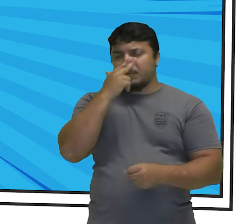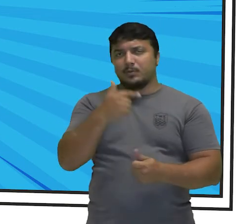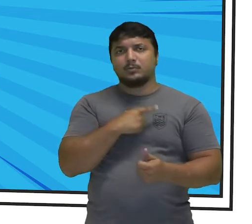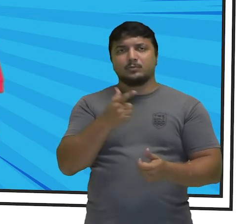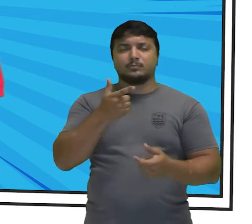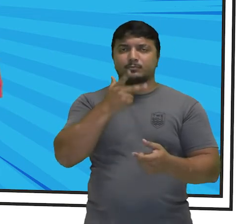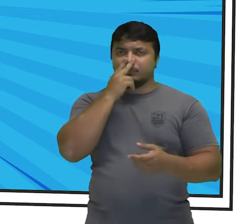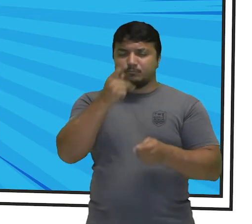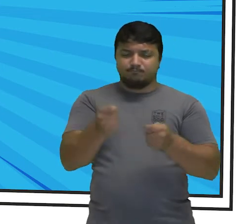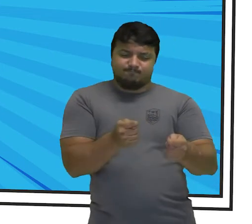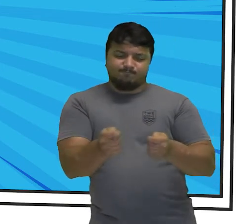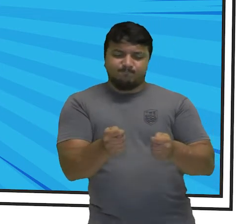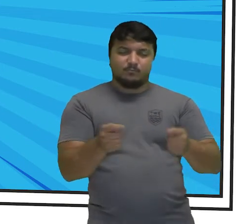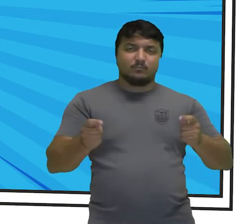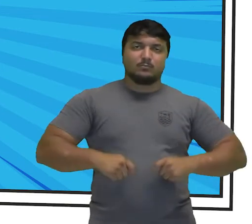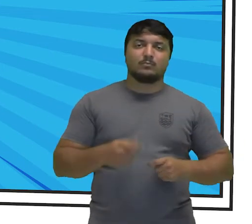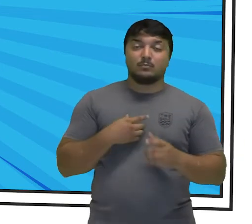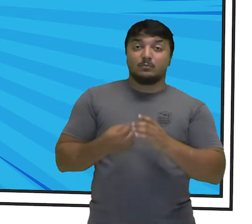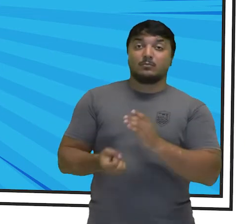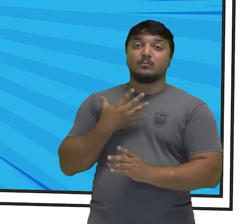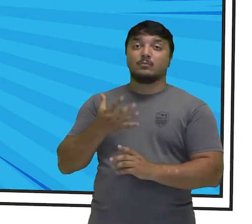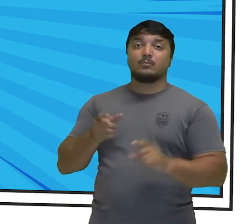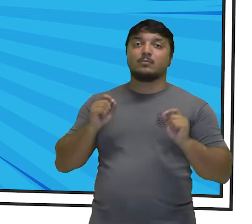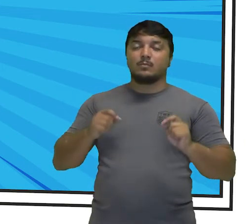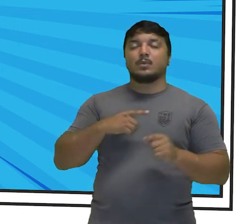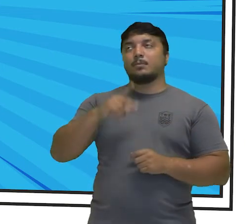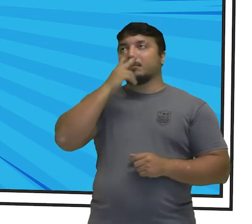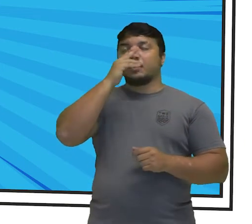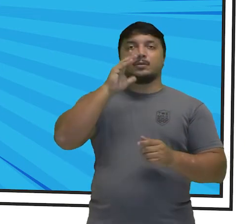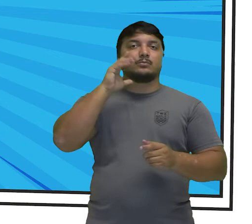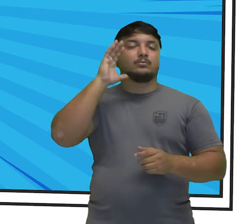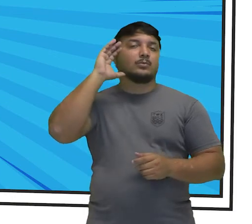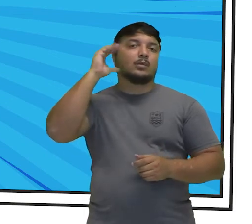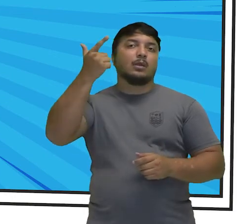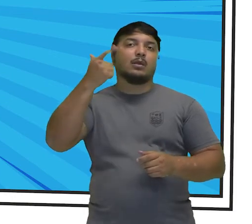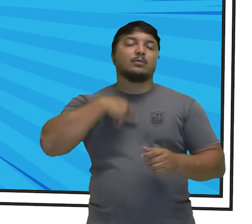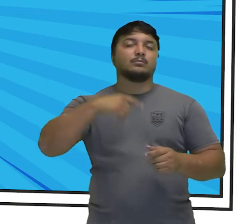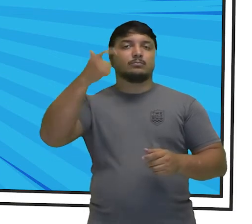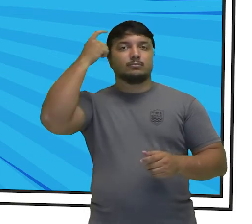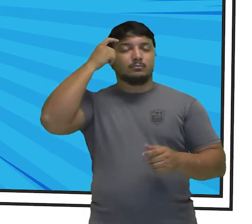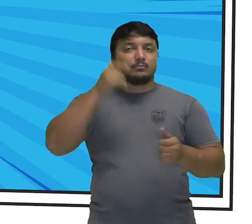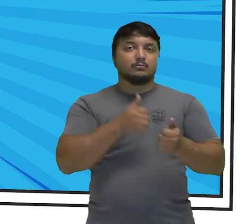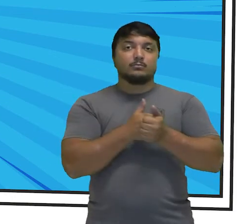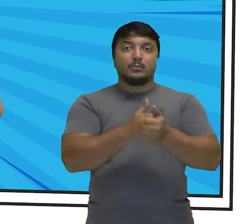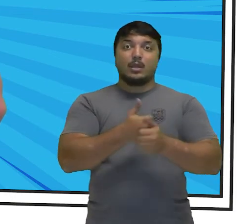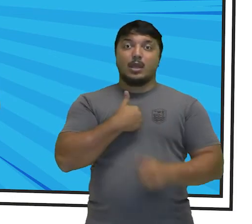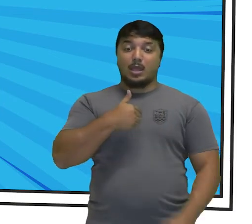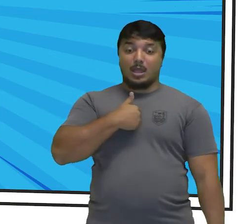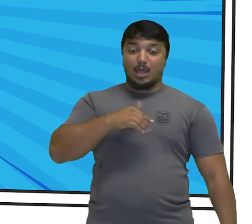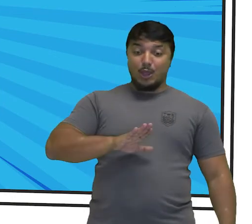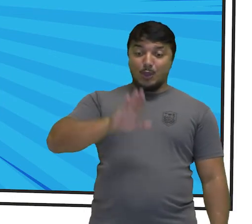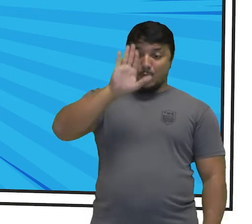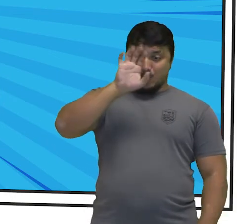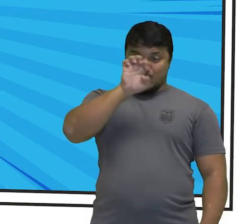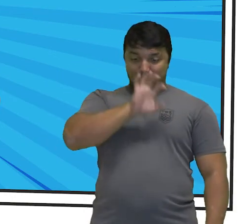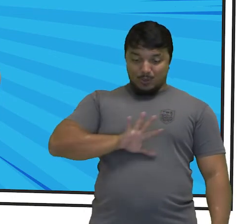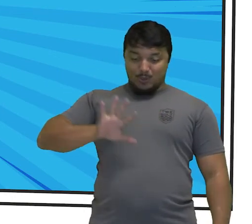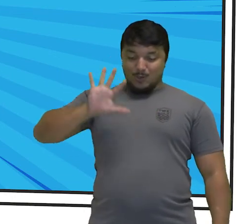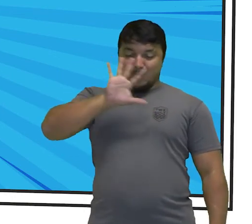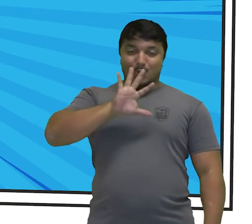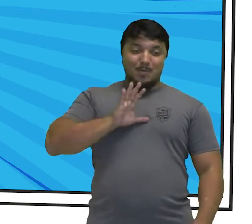nessas manipulações, cria-se uma lógica. Qual é a lógica? Eu, europeu, tô